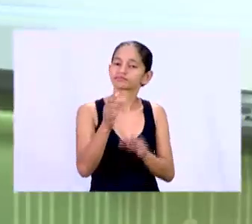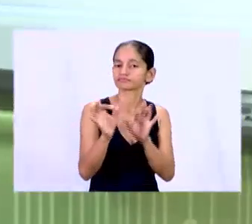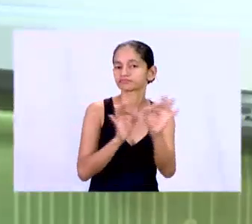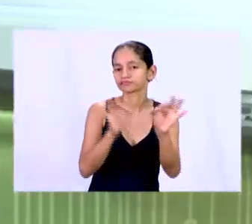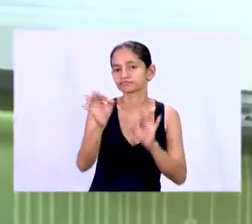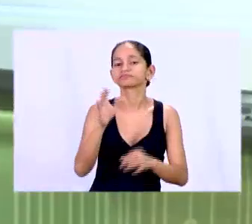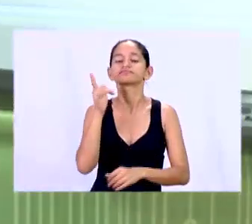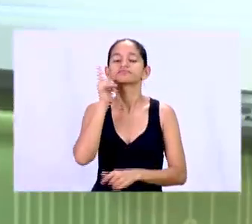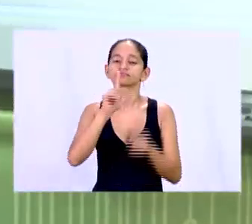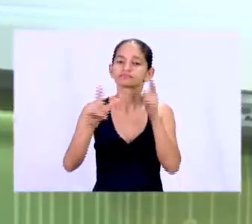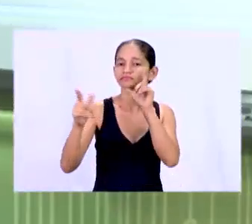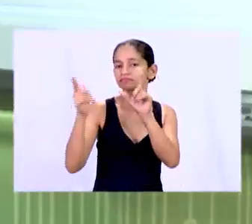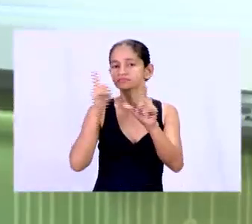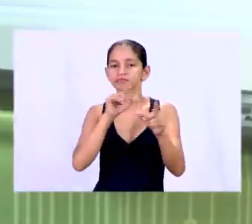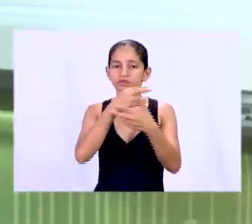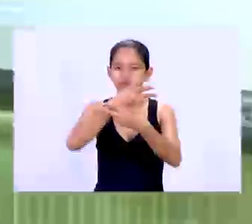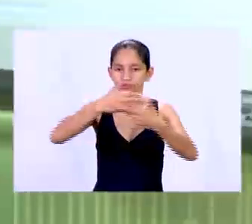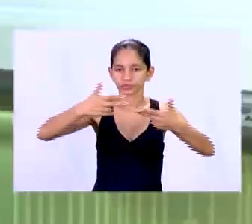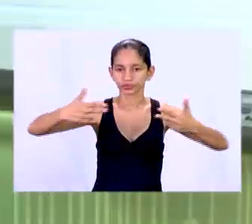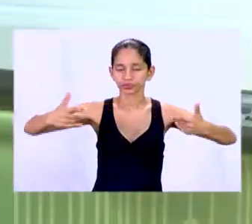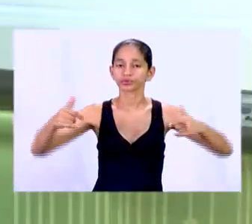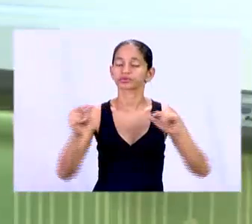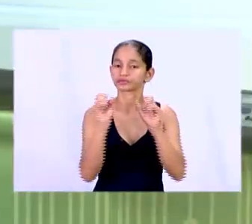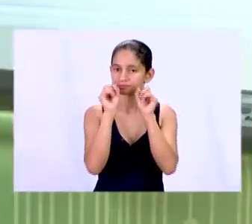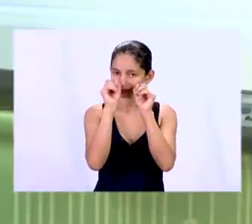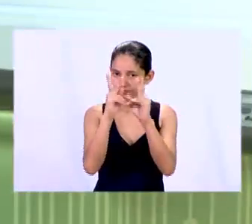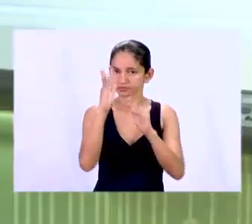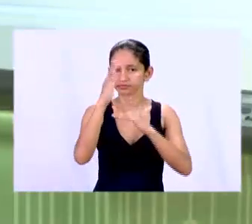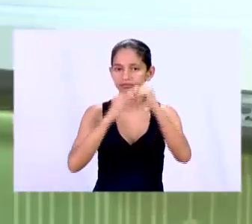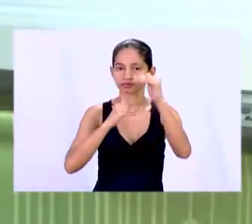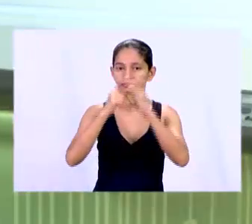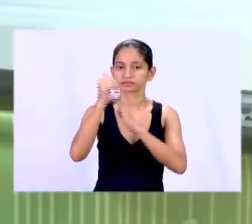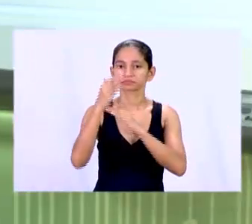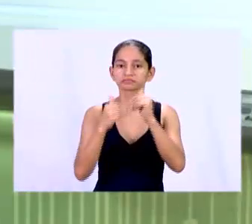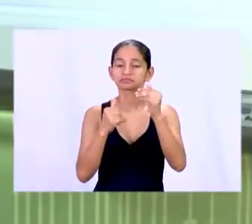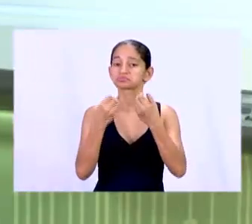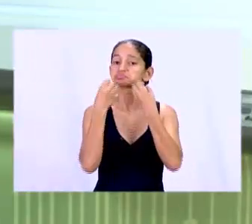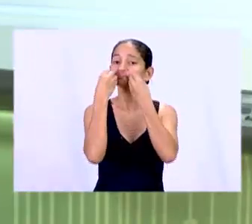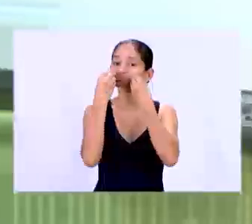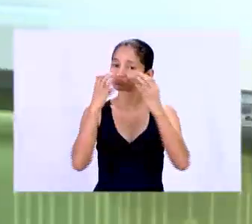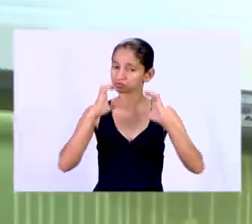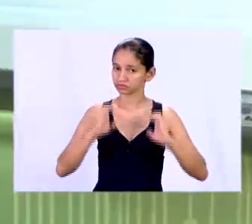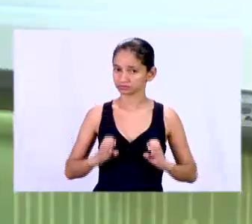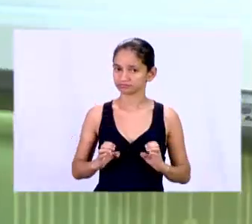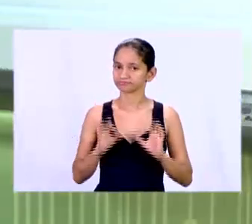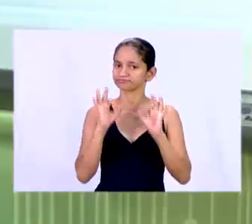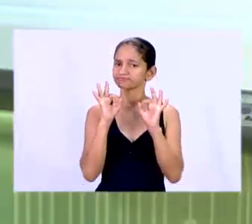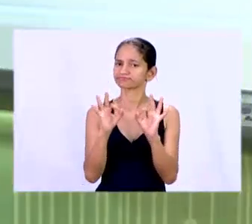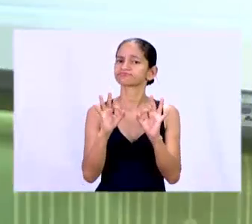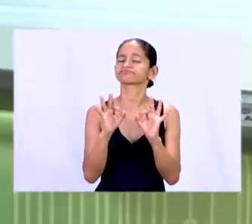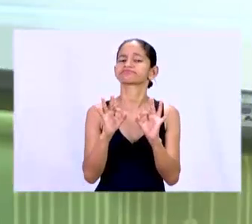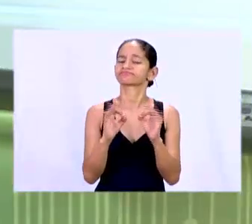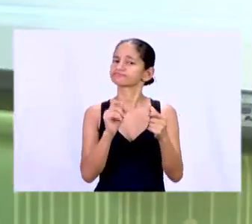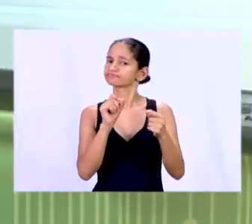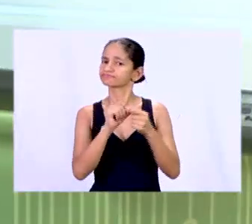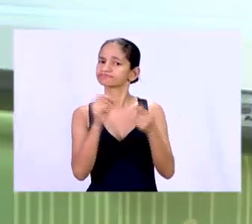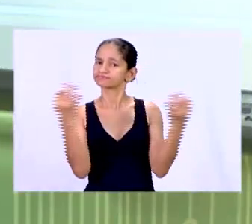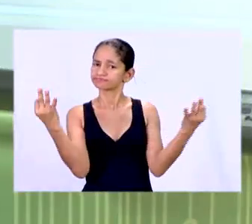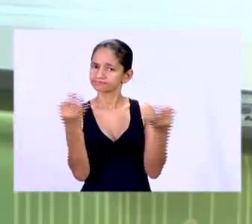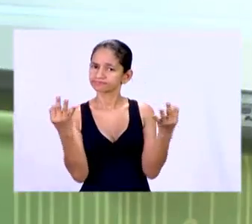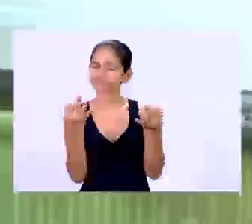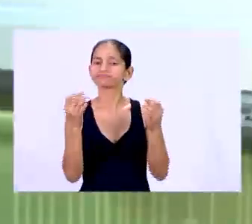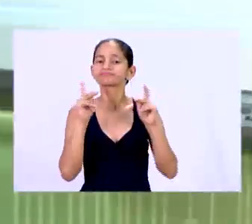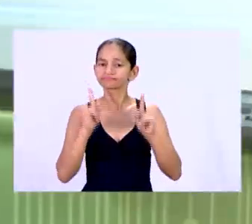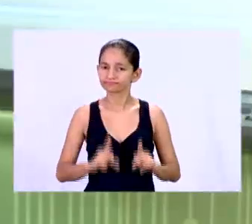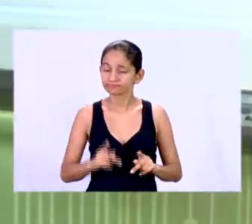competências e habilidades necessárias para desempenhar a sua função. Olha que conduta ética, olha que atitude ética do